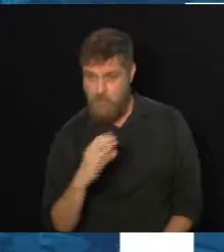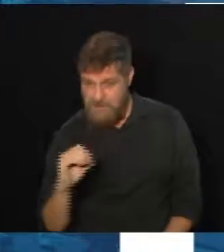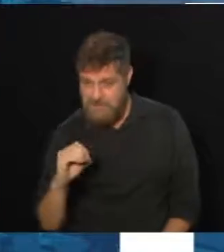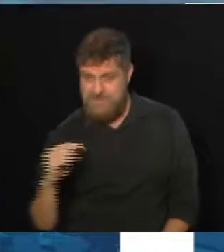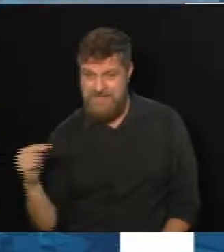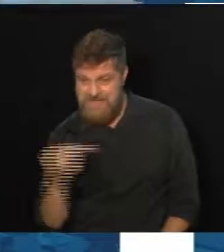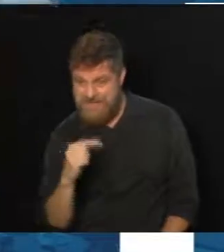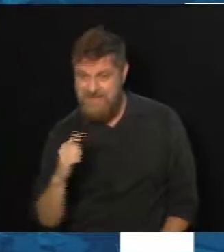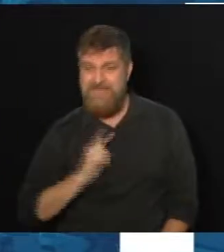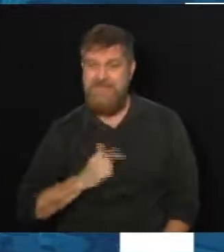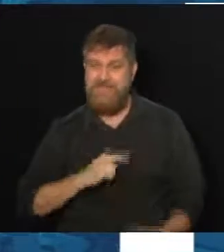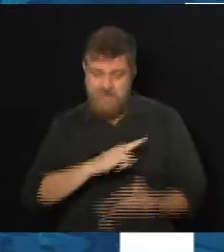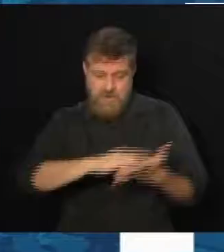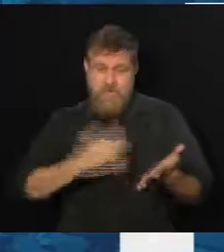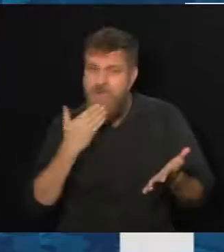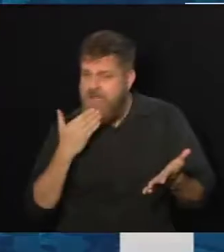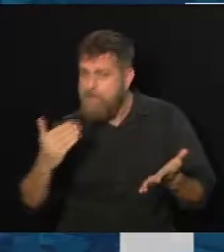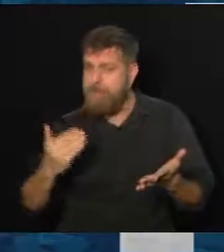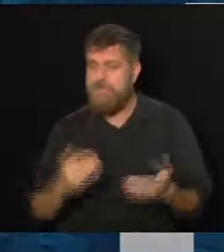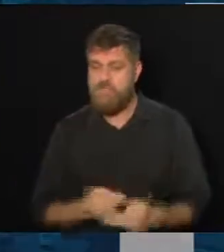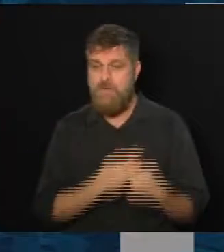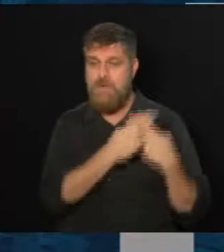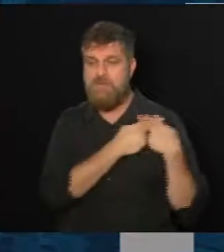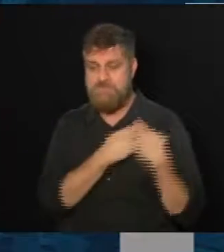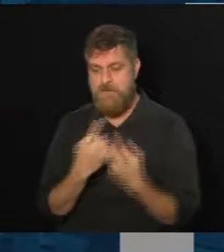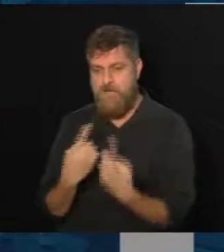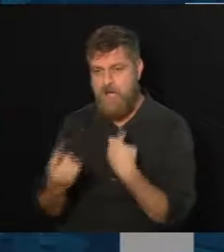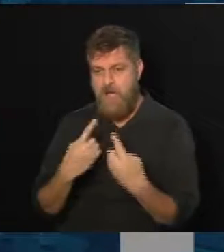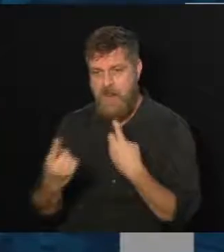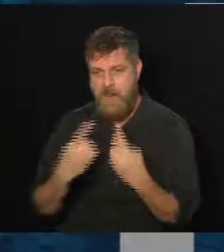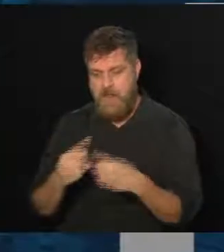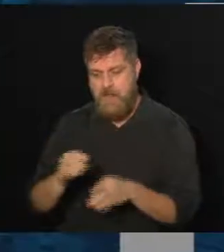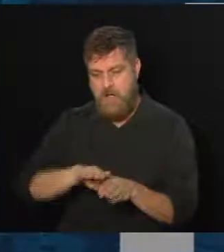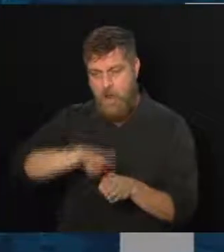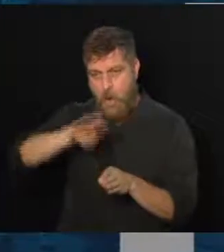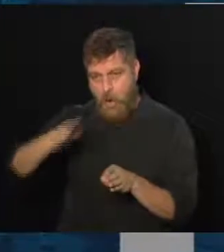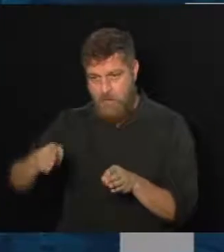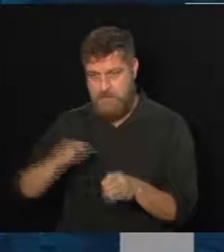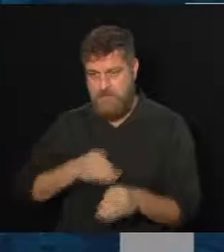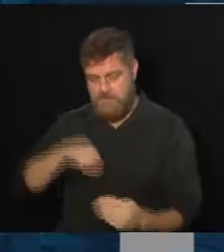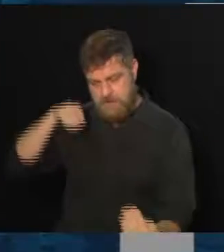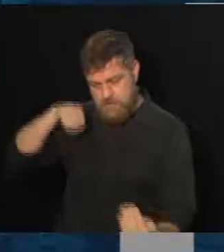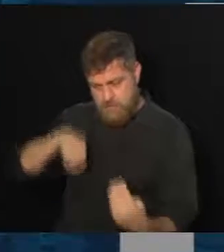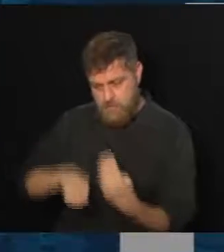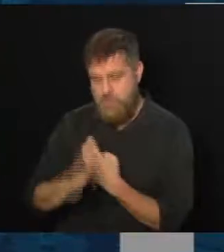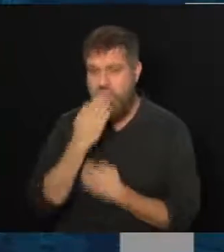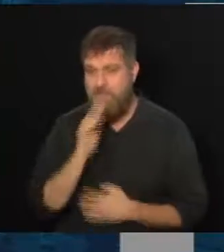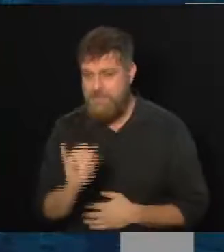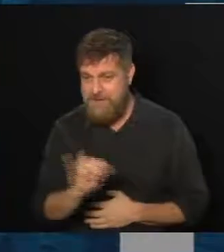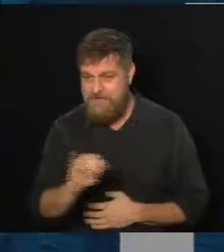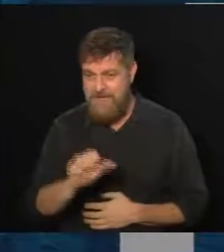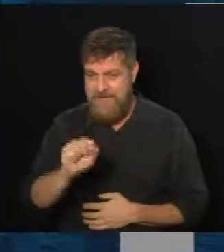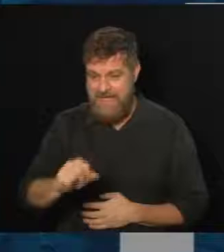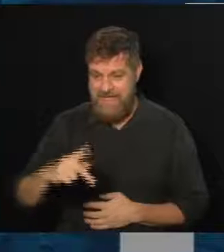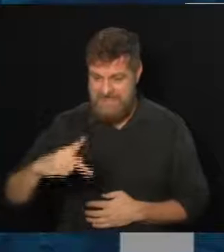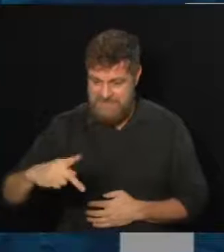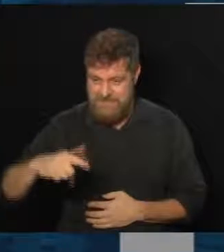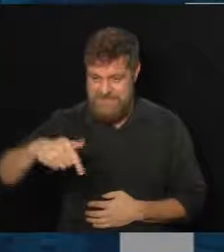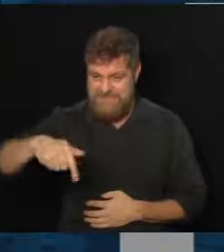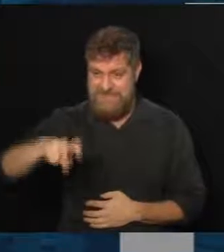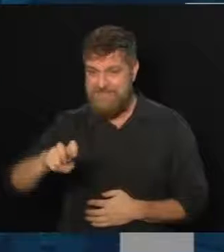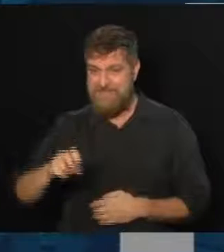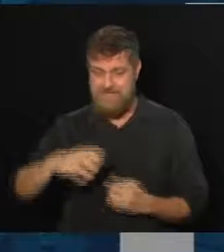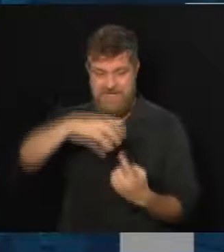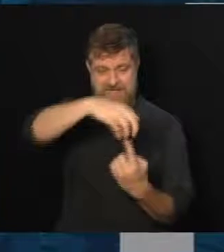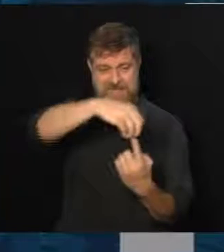documento, ele apela que a concessionária AB Colinas, responsável pela rodovia Santos Dumont, ASP-75, para